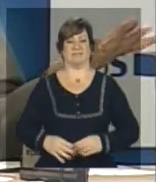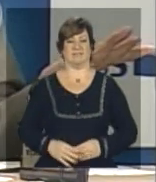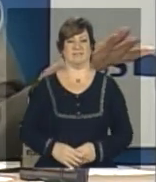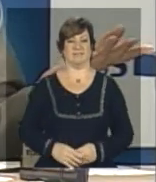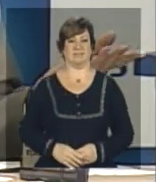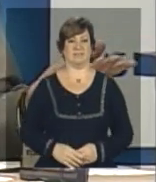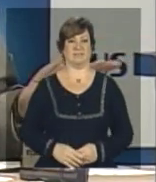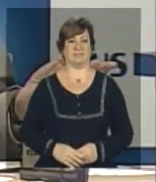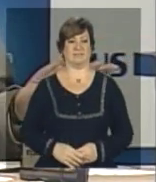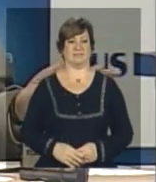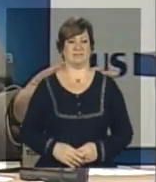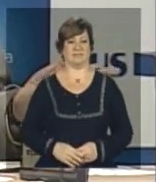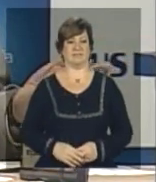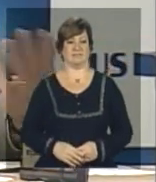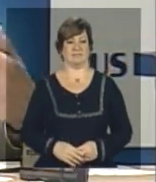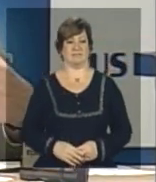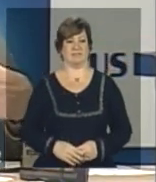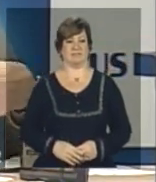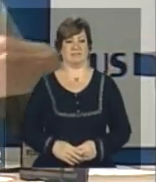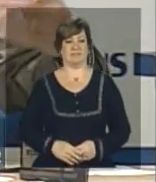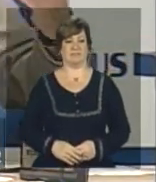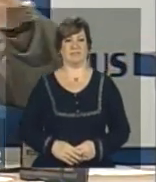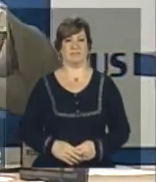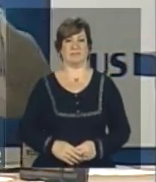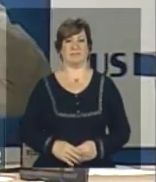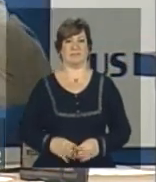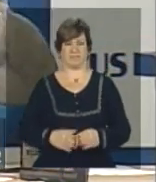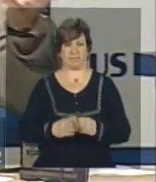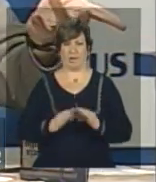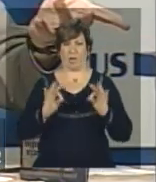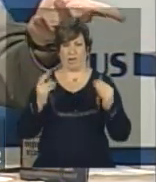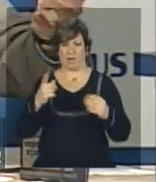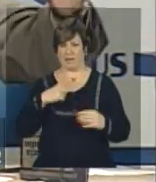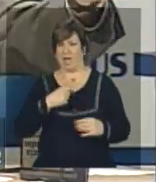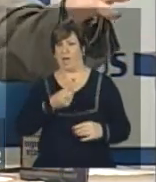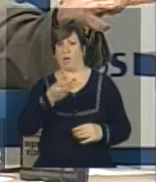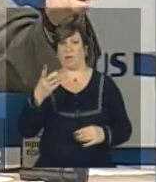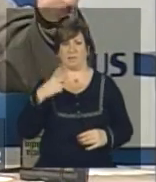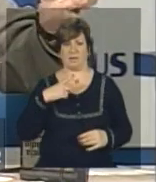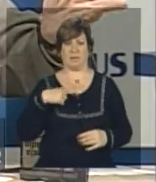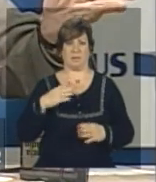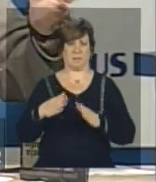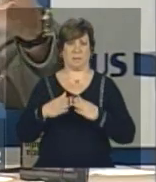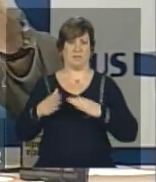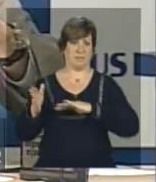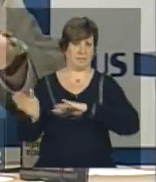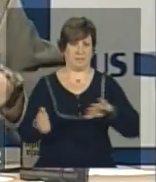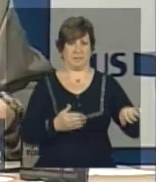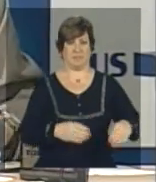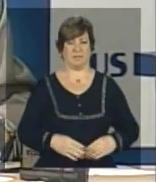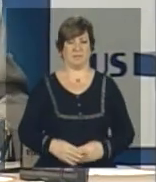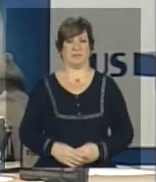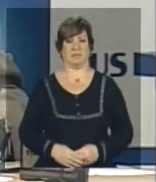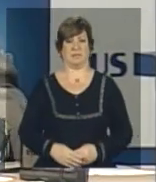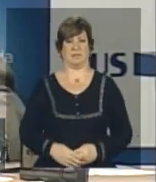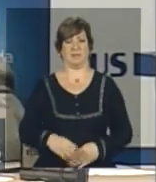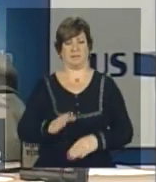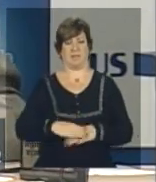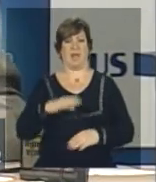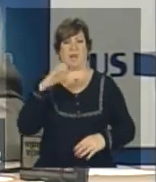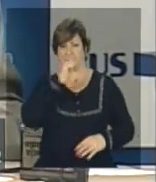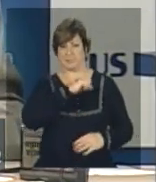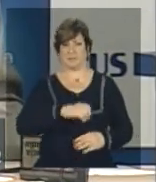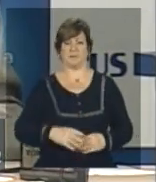real. Eu não pode isso. Vamos fazer, alguém está com a máquina real aí? Aí eu peço para passar o próximo. É mais